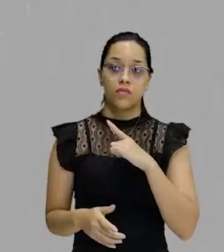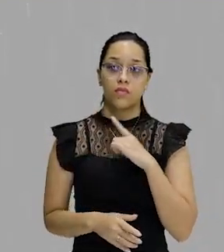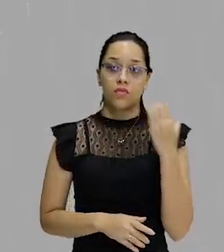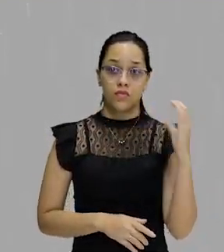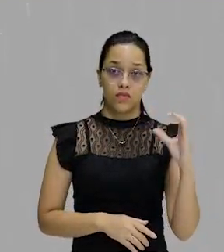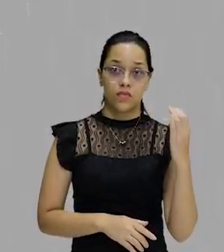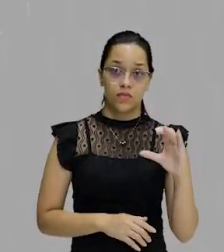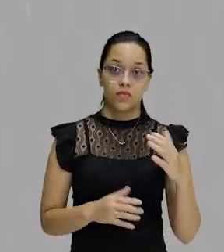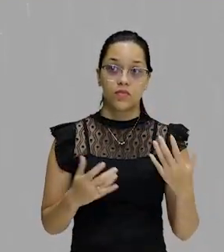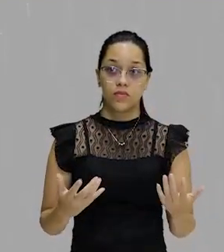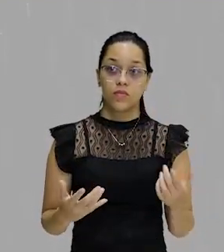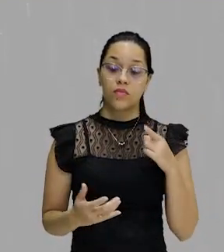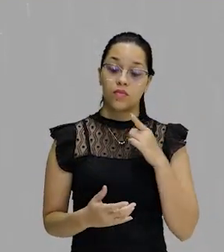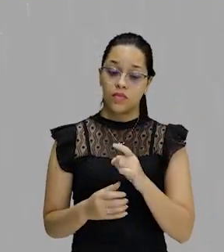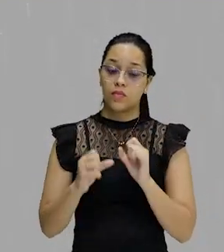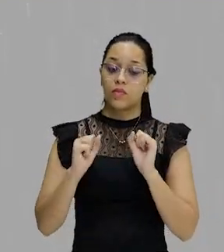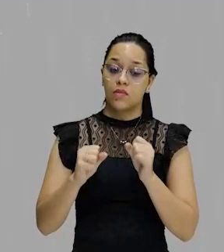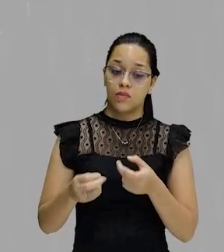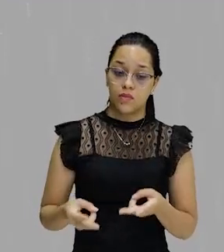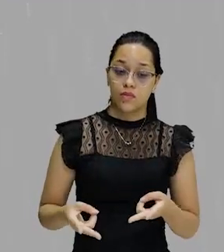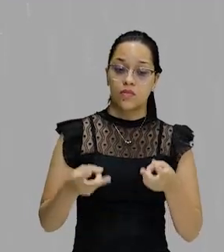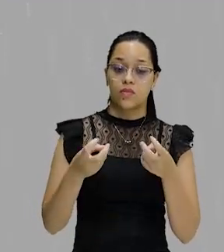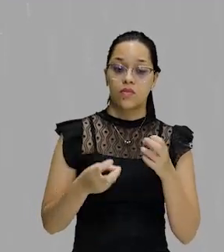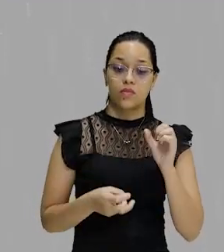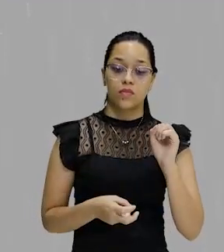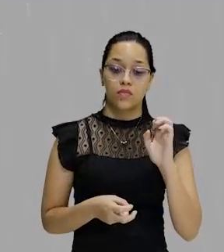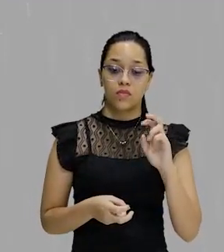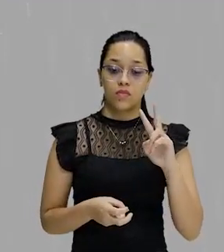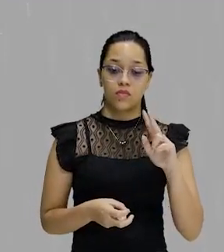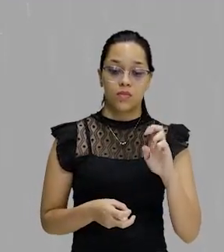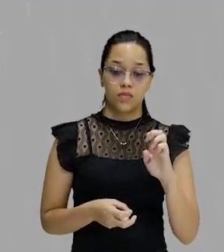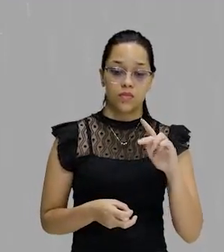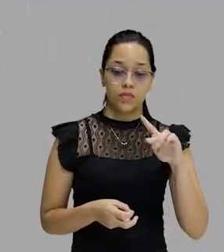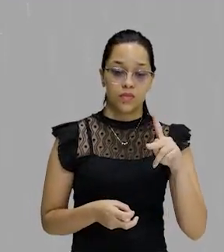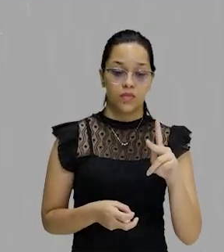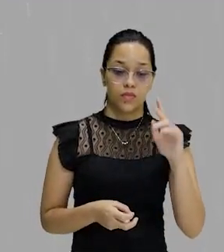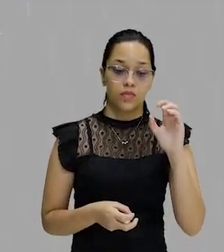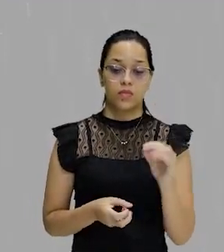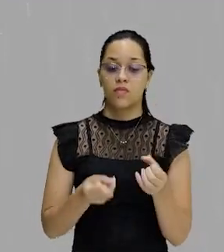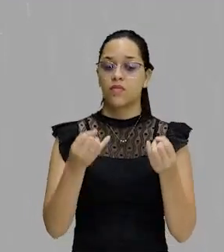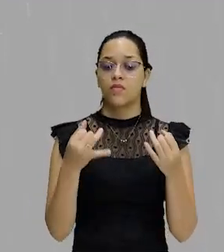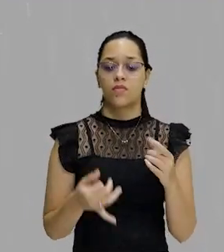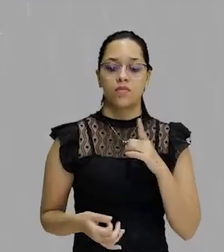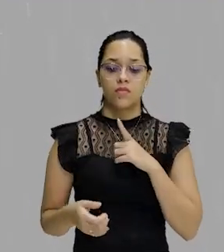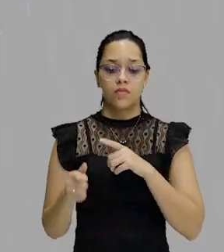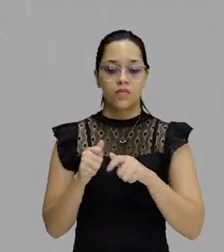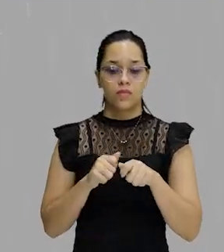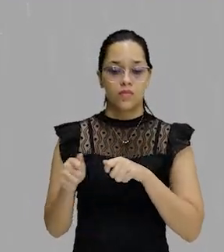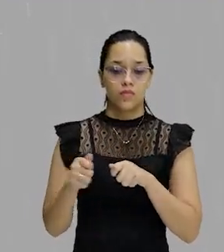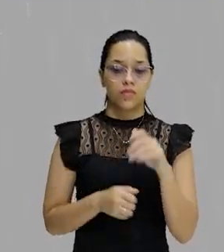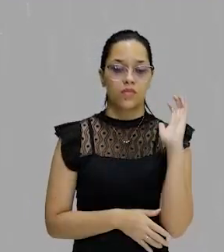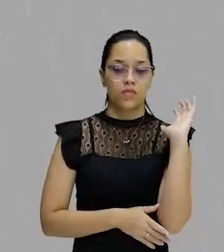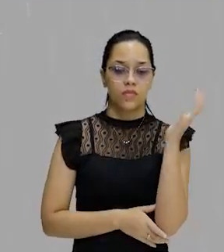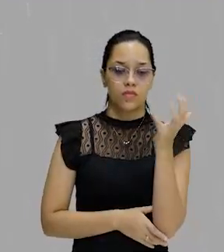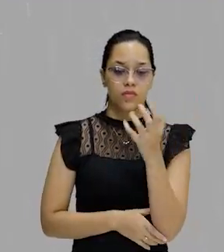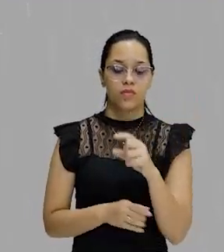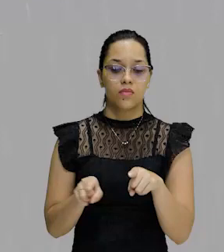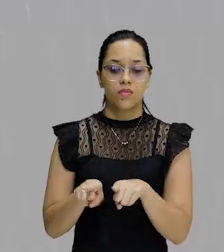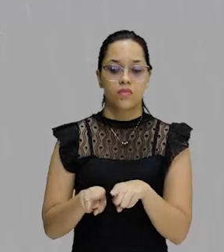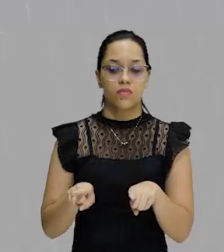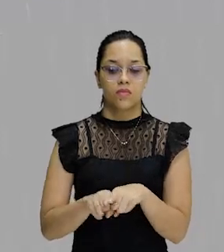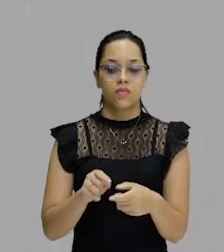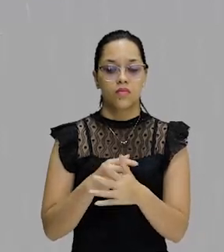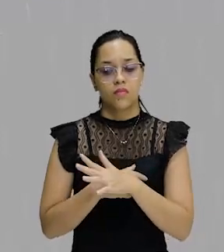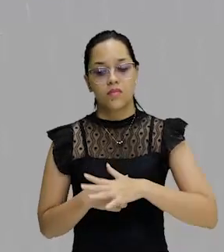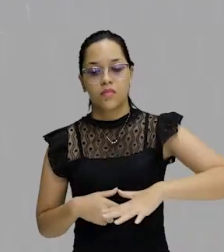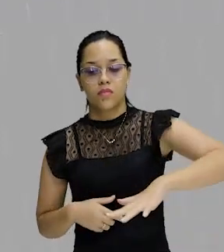científico. E aqui você vê o Shevchenko colocando isso, quer dizer, o domínio sobre a natureza e sobre o